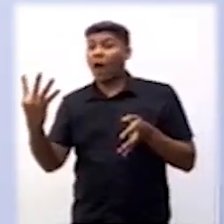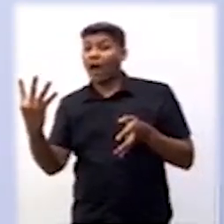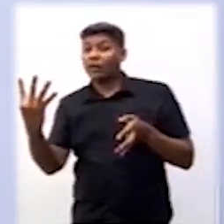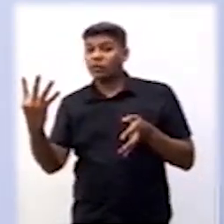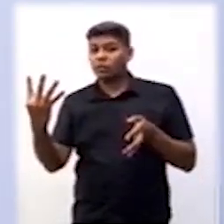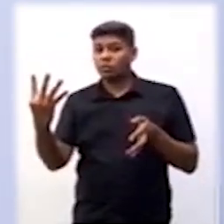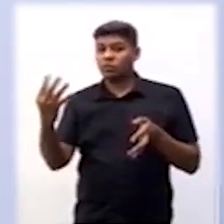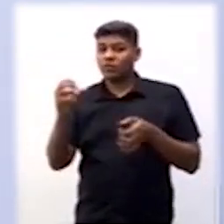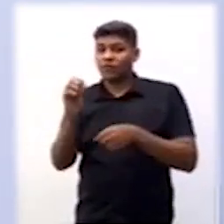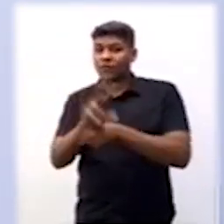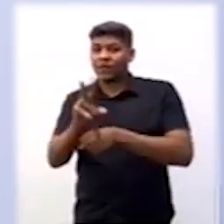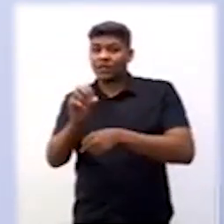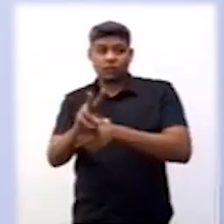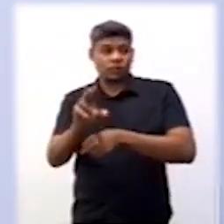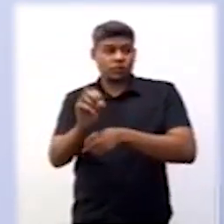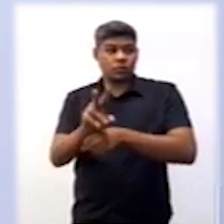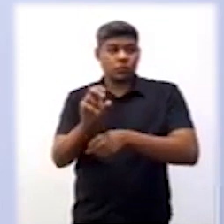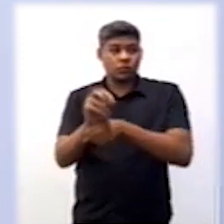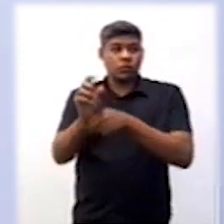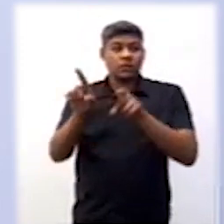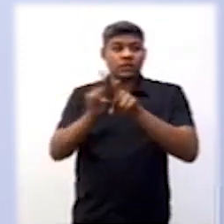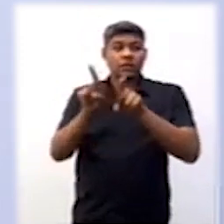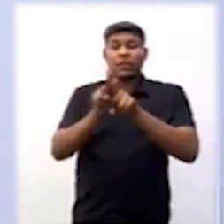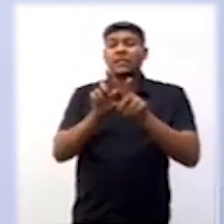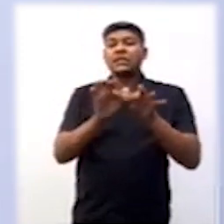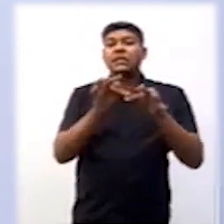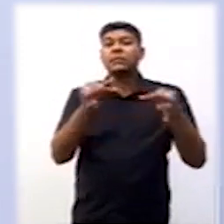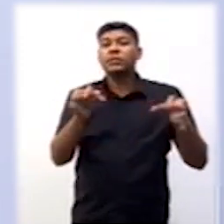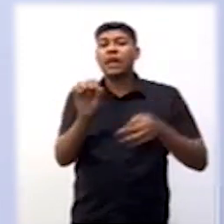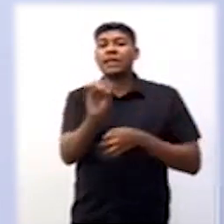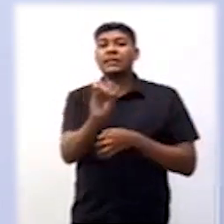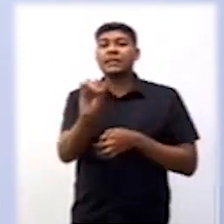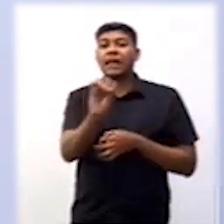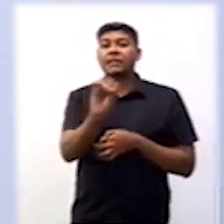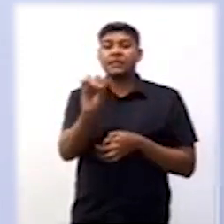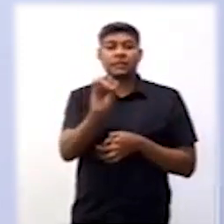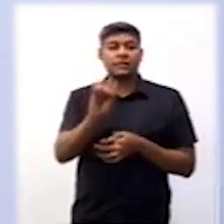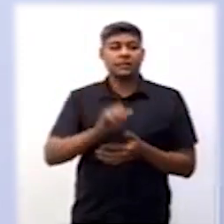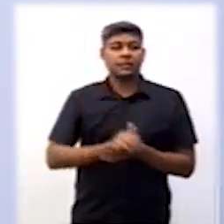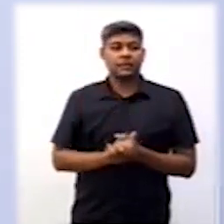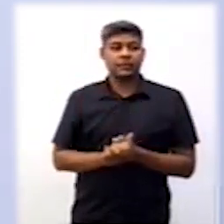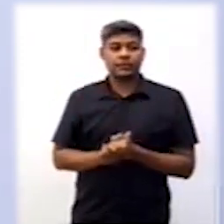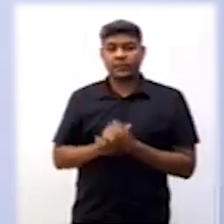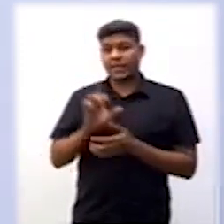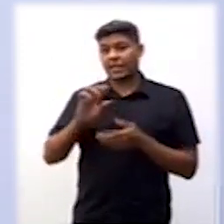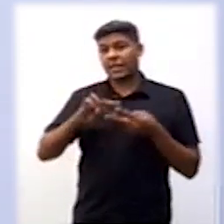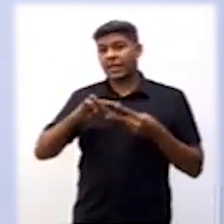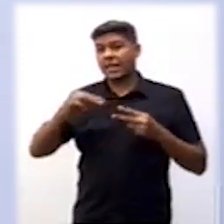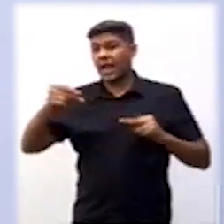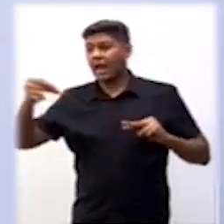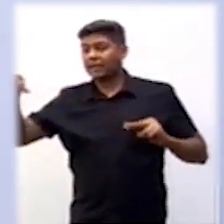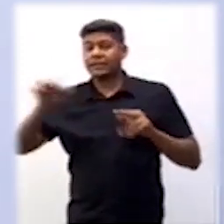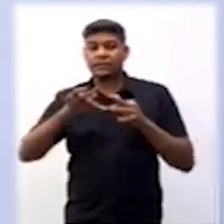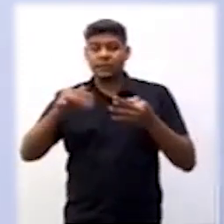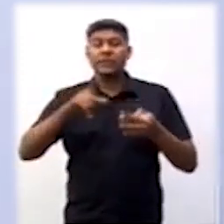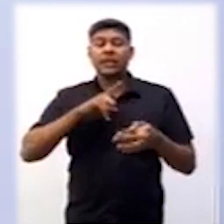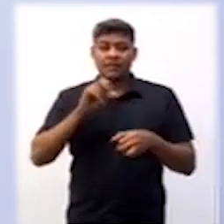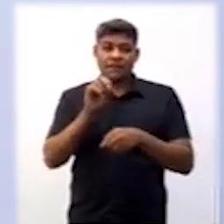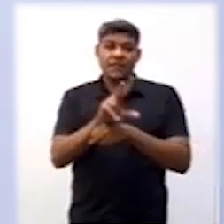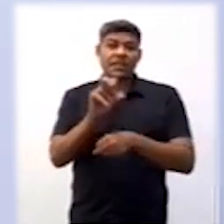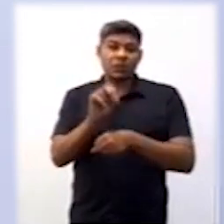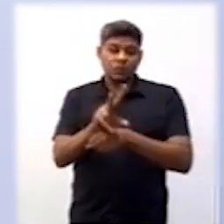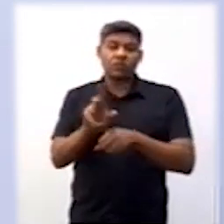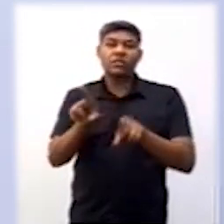Posso colocar aqui DNA de cadeia simples? Vírus? Posso. DNA de cadeia simples. Existe vírus